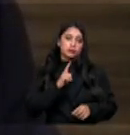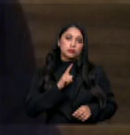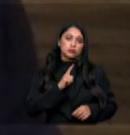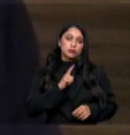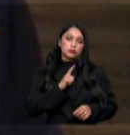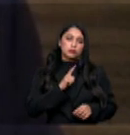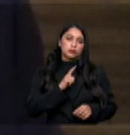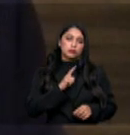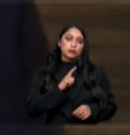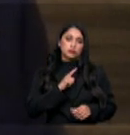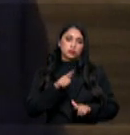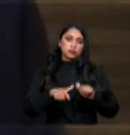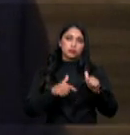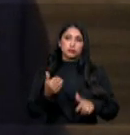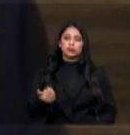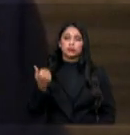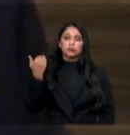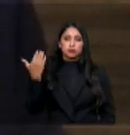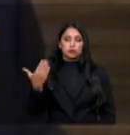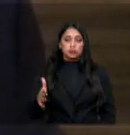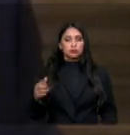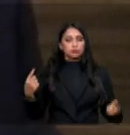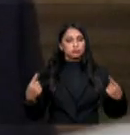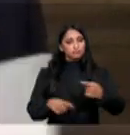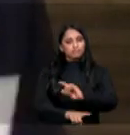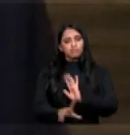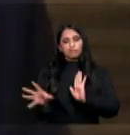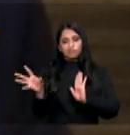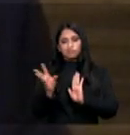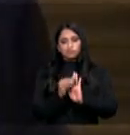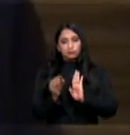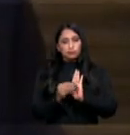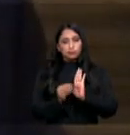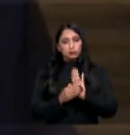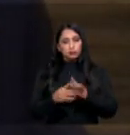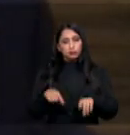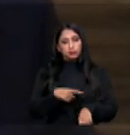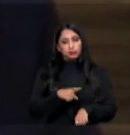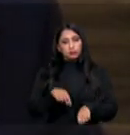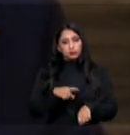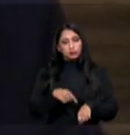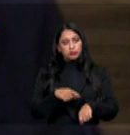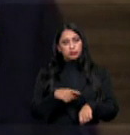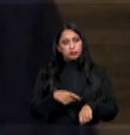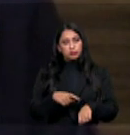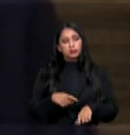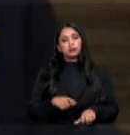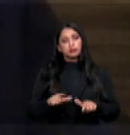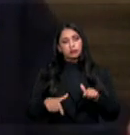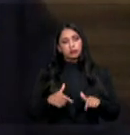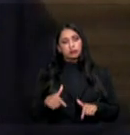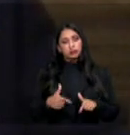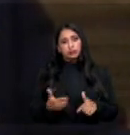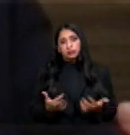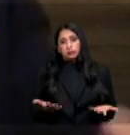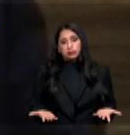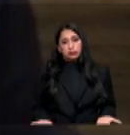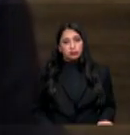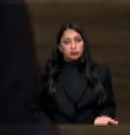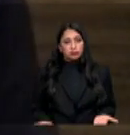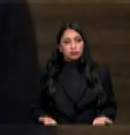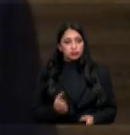externa incompatível com a fixação de horário de trabalho. De modo que, onde